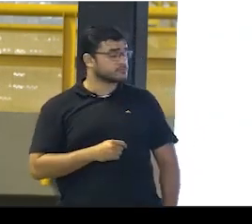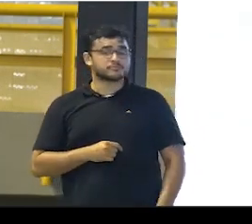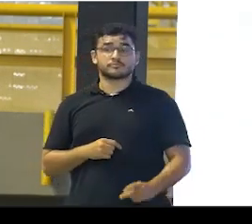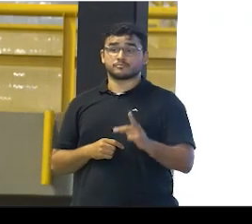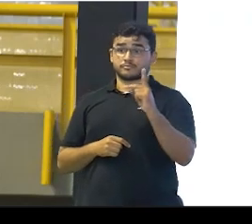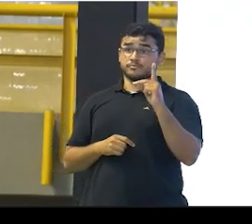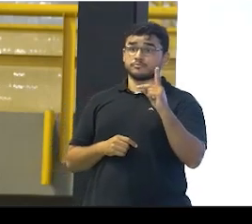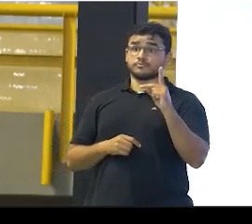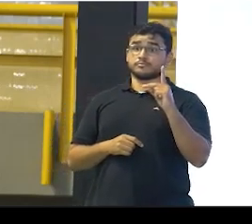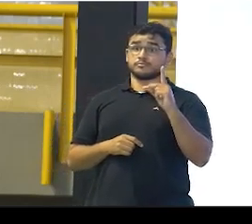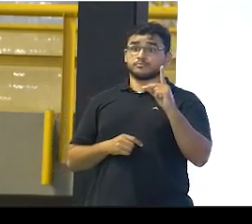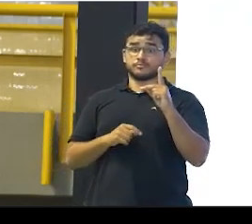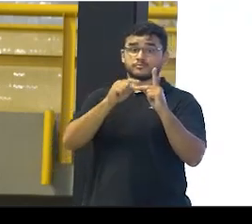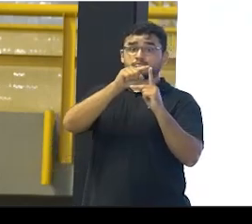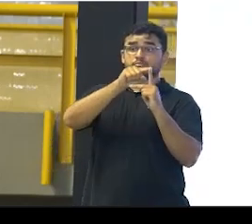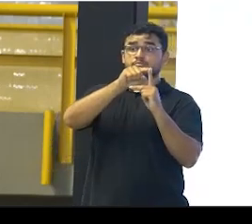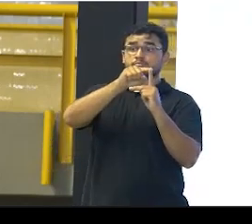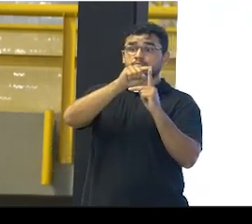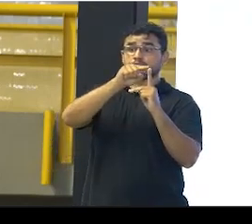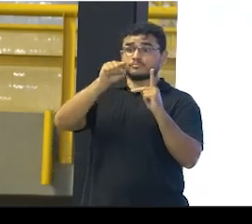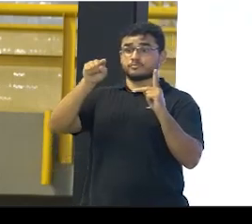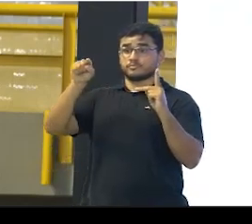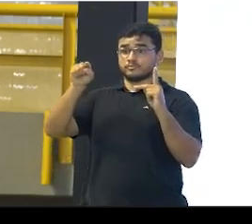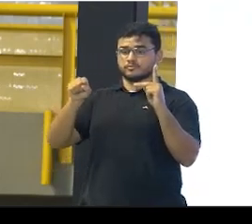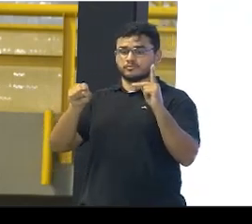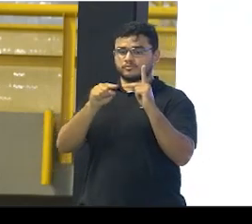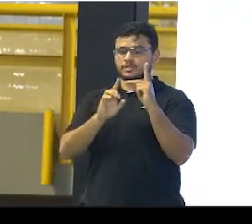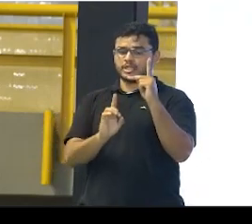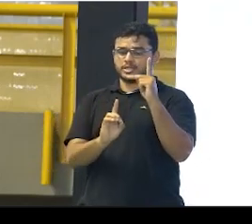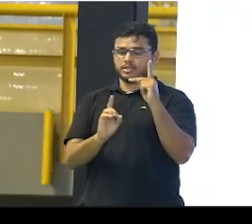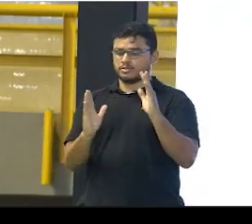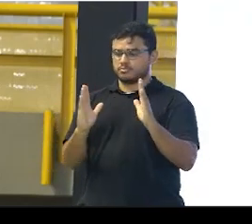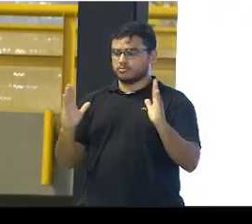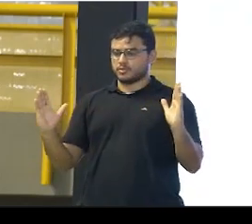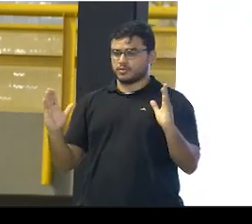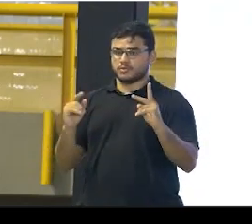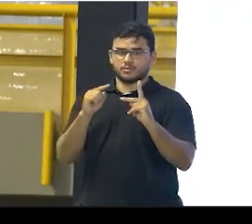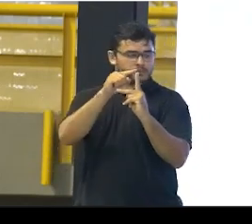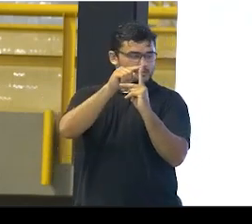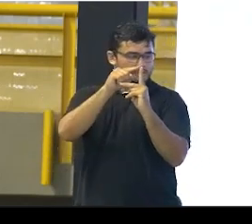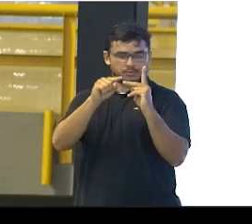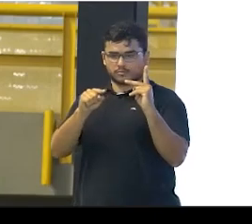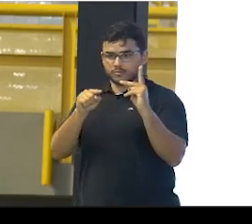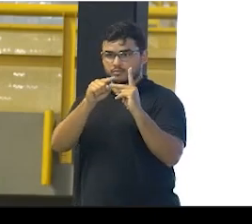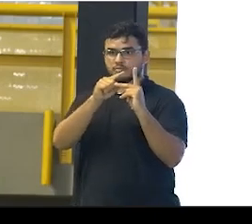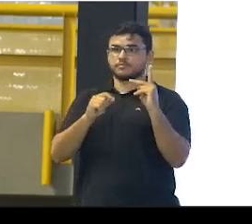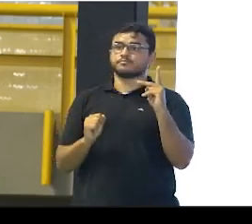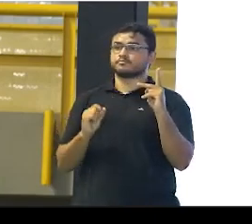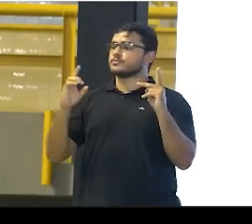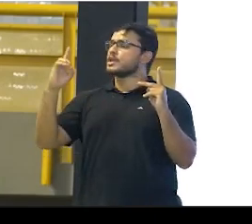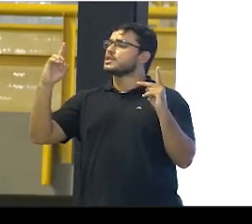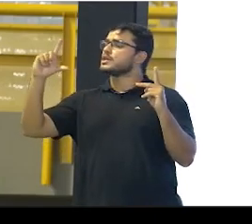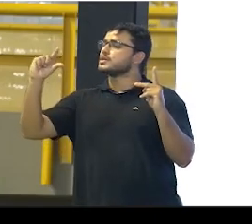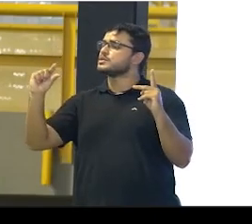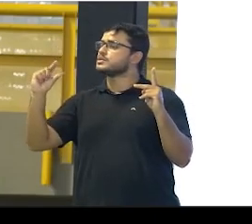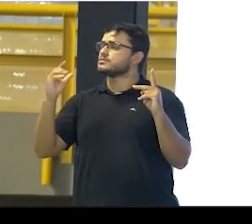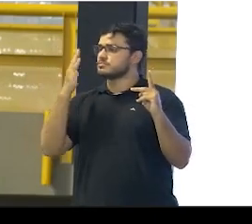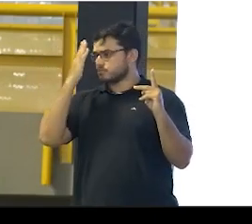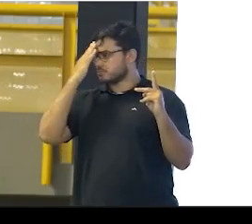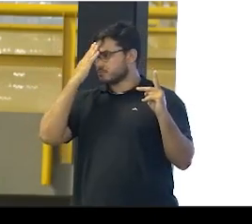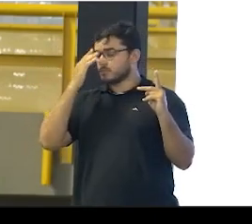que a gente tenha essas unidades na mente. Show? Então o quarteirão padrão é 100 por 100. Inclusive,